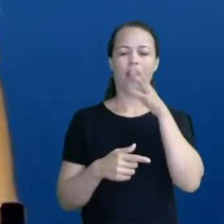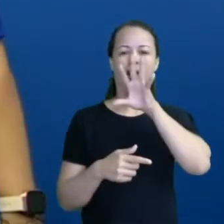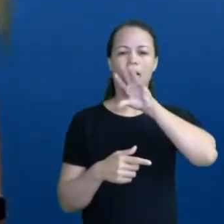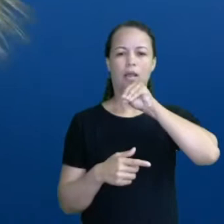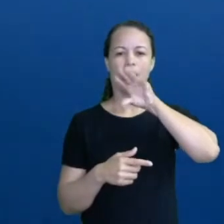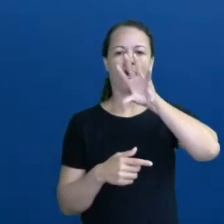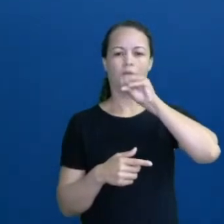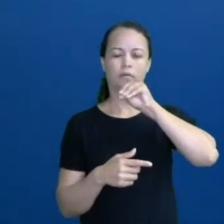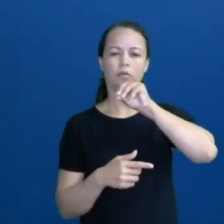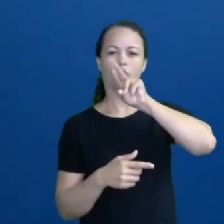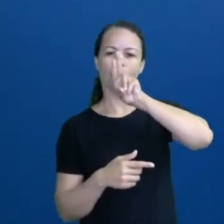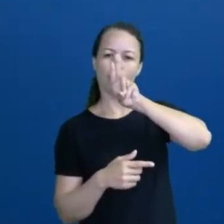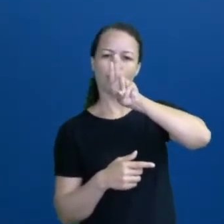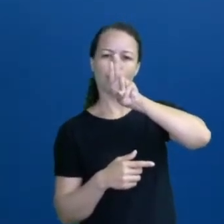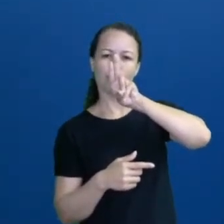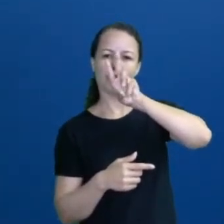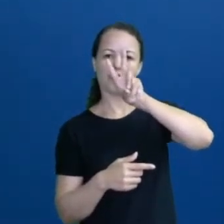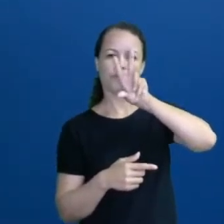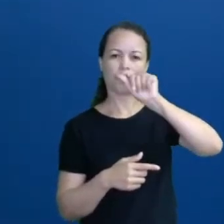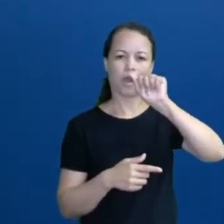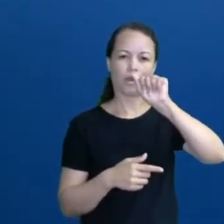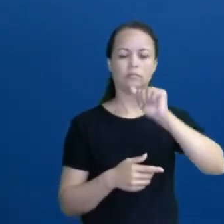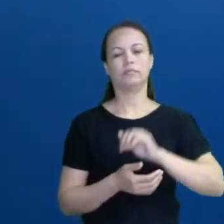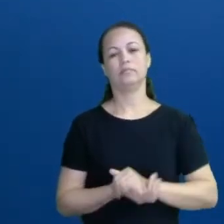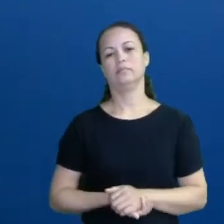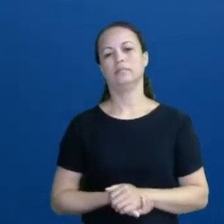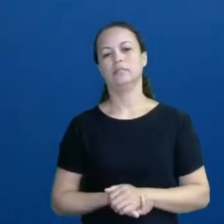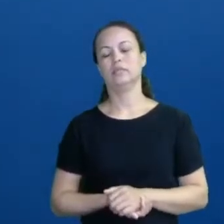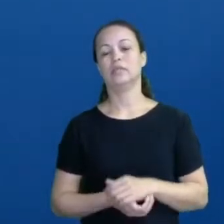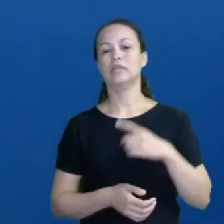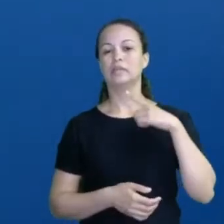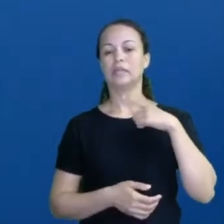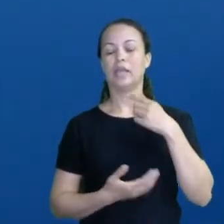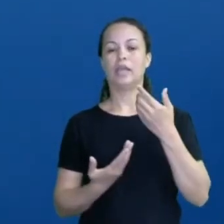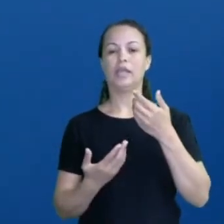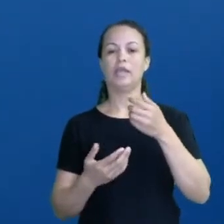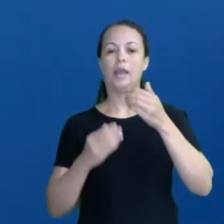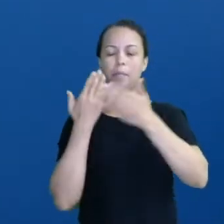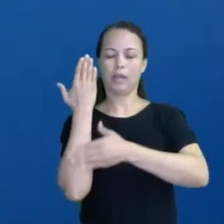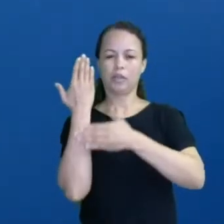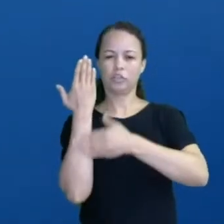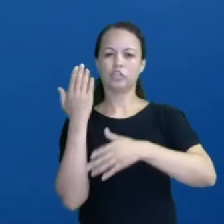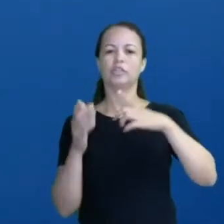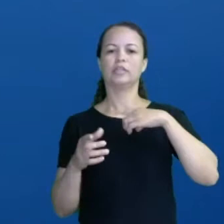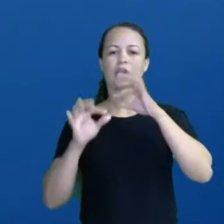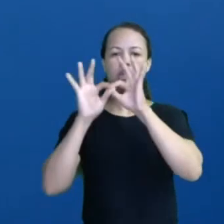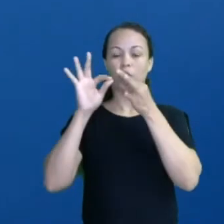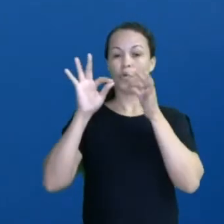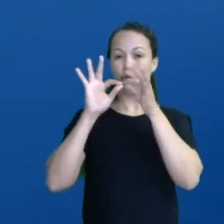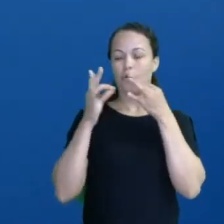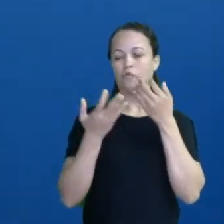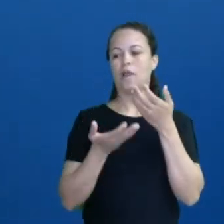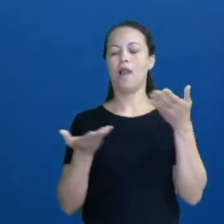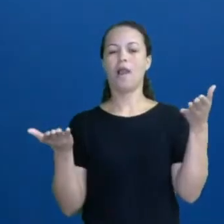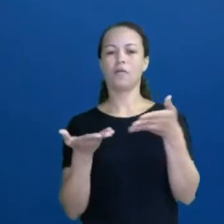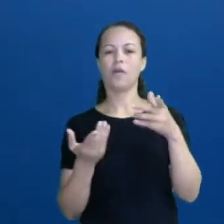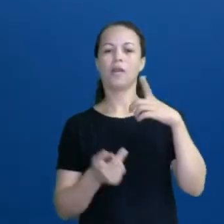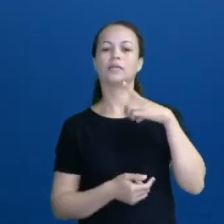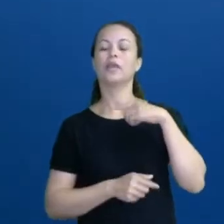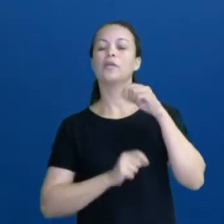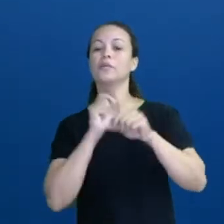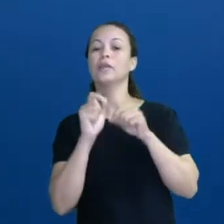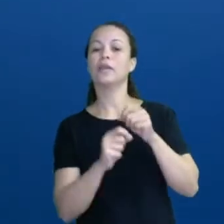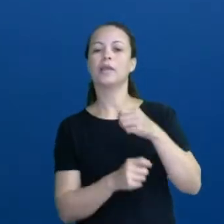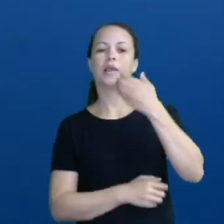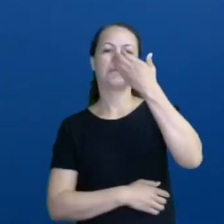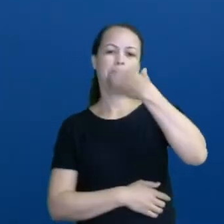falar. A gente já tem abacaxi, a gente já tem uva, agora a gente tem maçã. Como é que